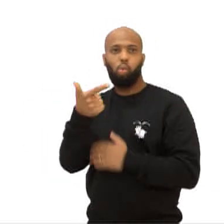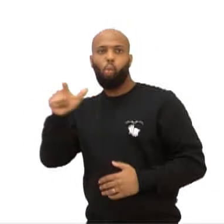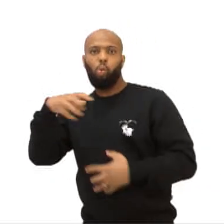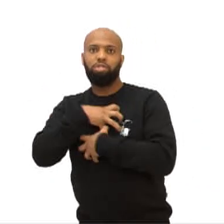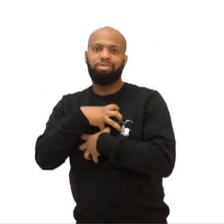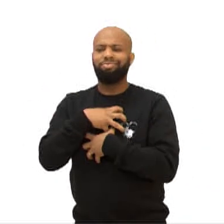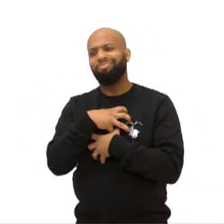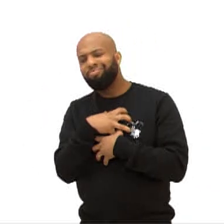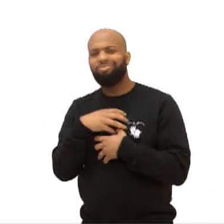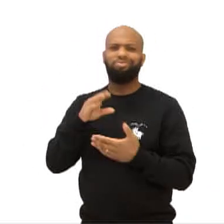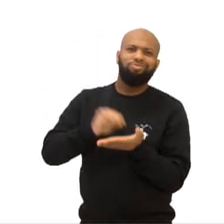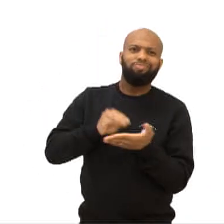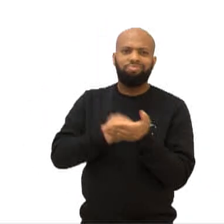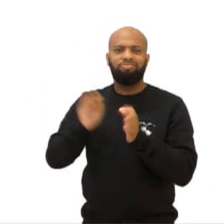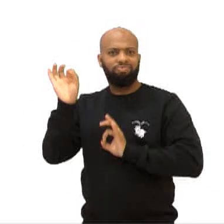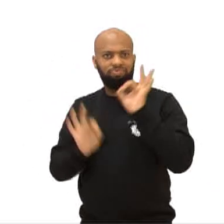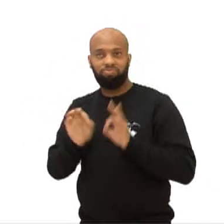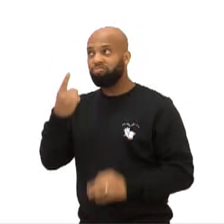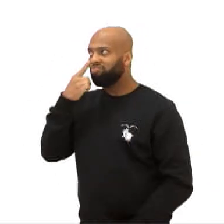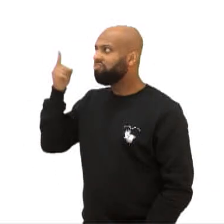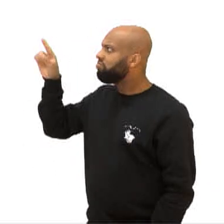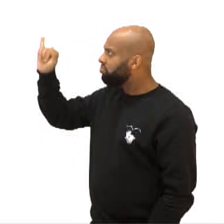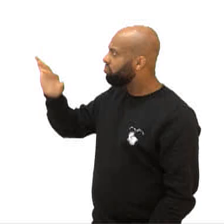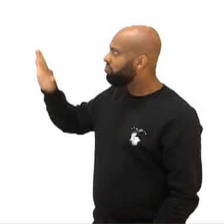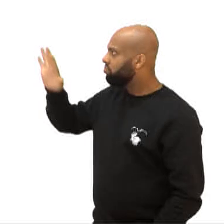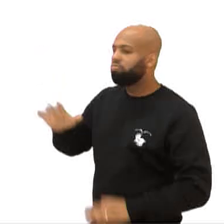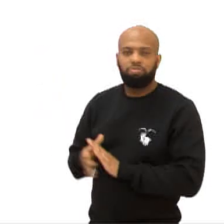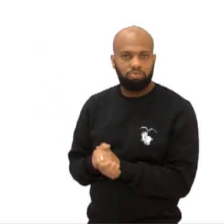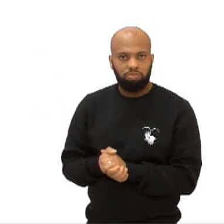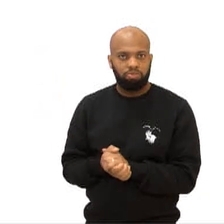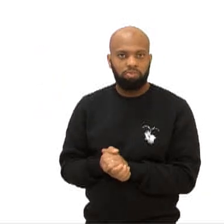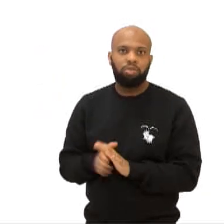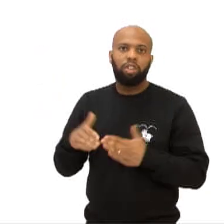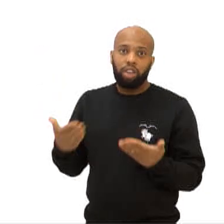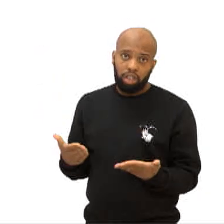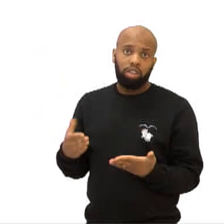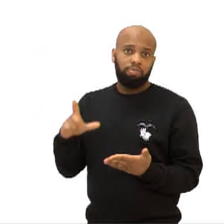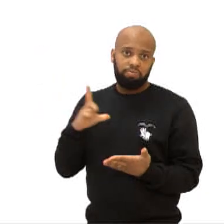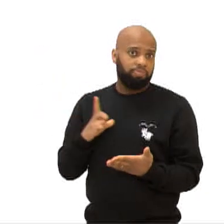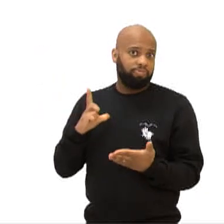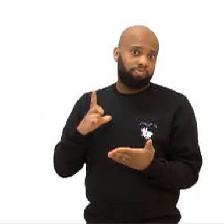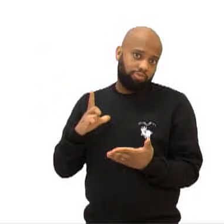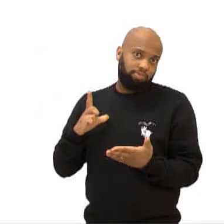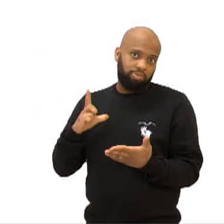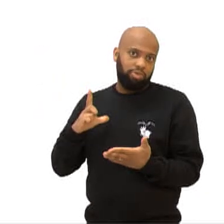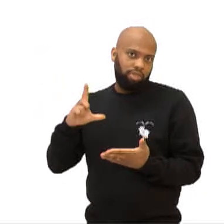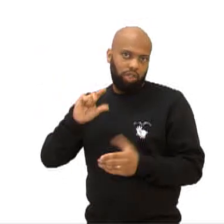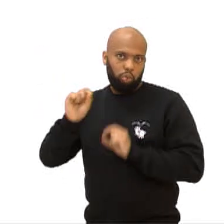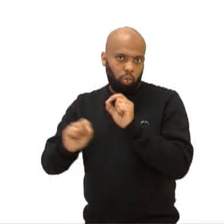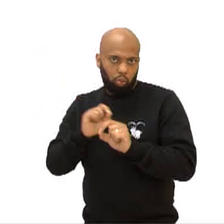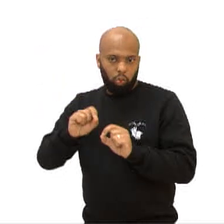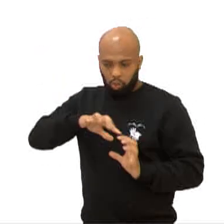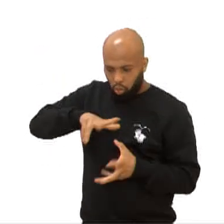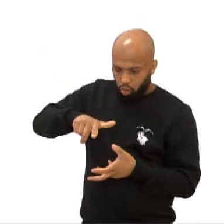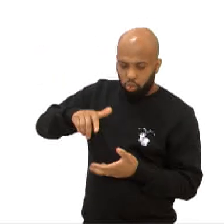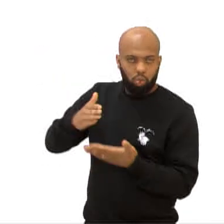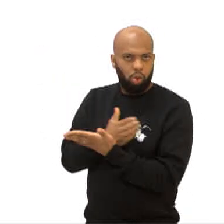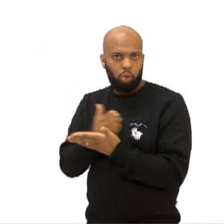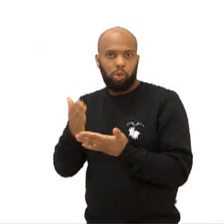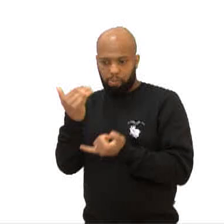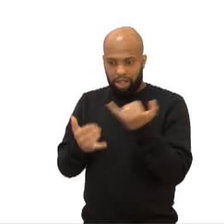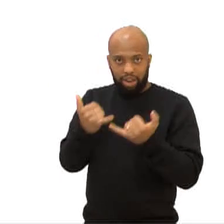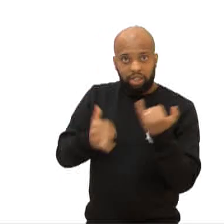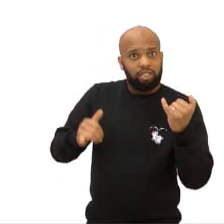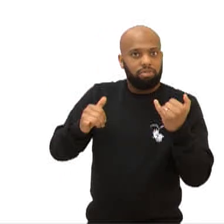menor organização, o que dá para ver nessa imagem. Então, literalmente, não é diferente no mundo todo, mas lógico, sempre buscando melhorias,